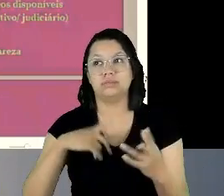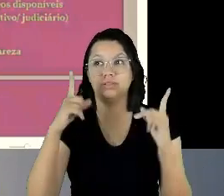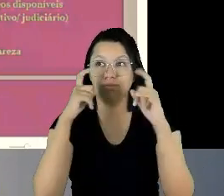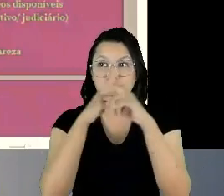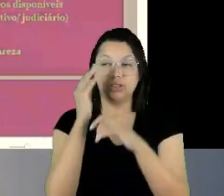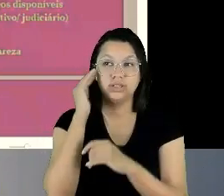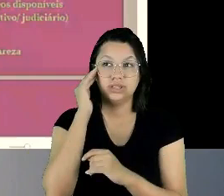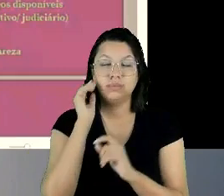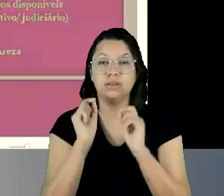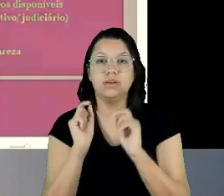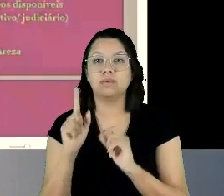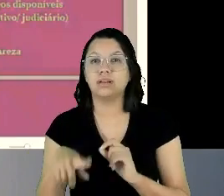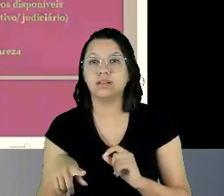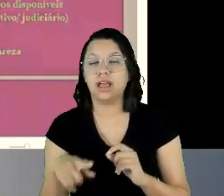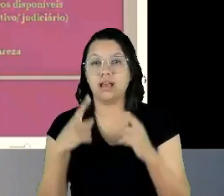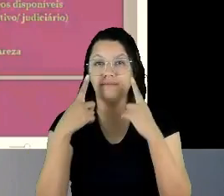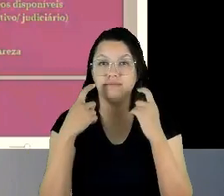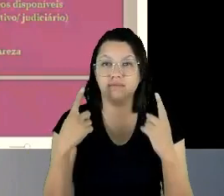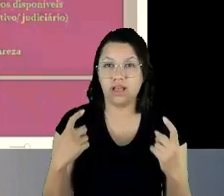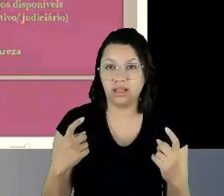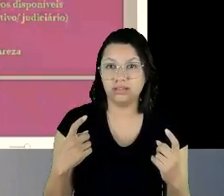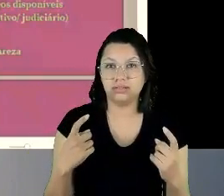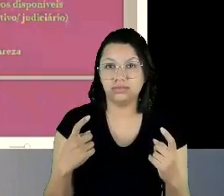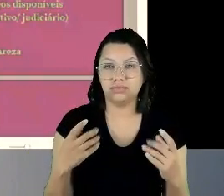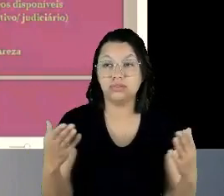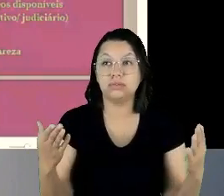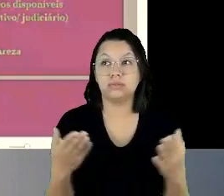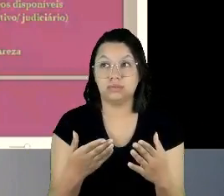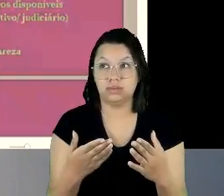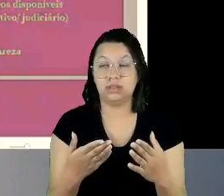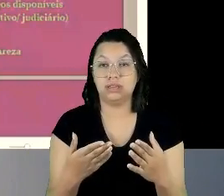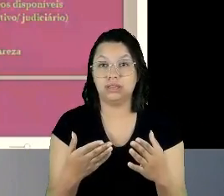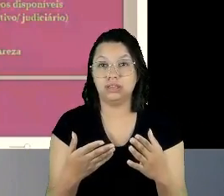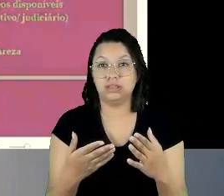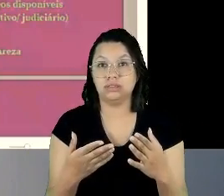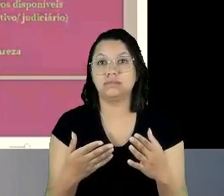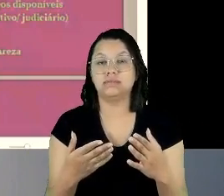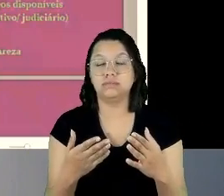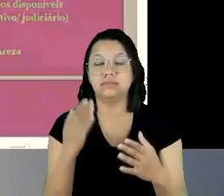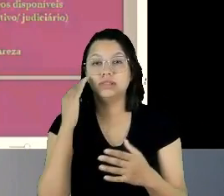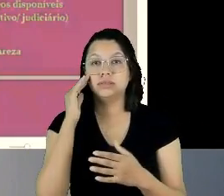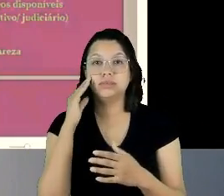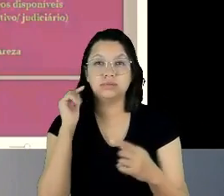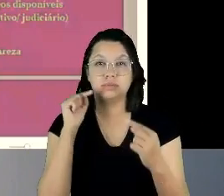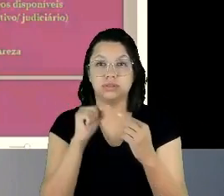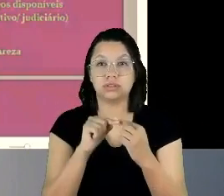fato, sobre o que é violência com esse caráter específico.